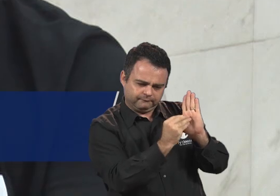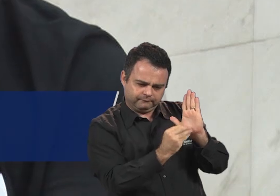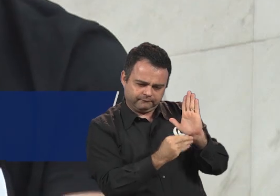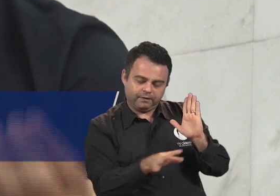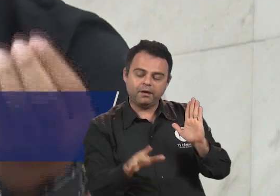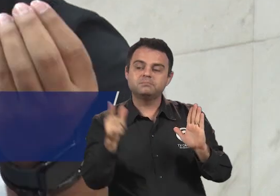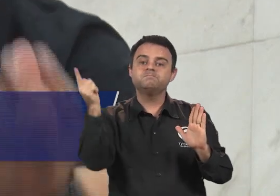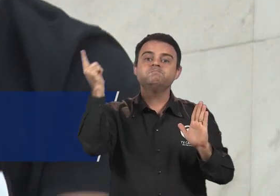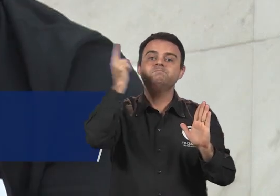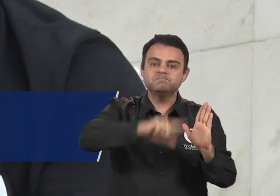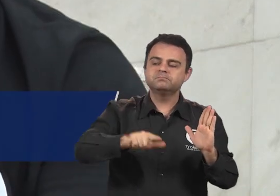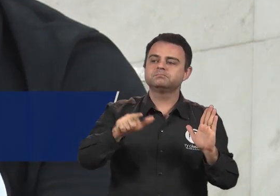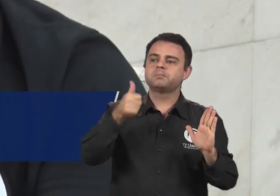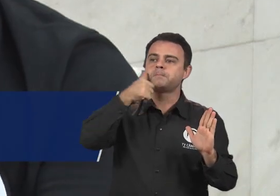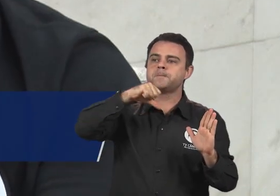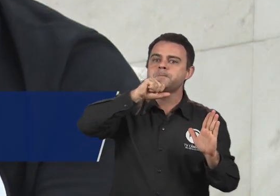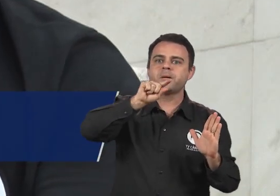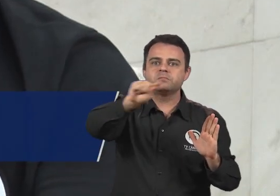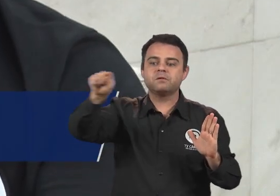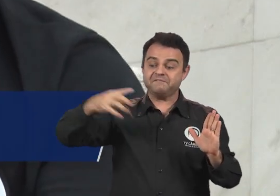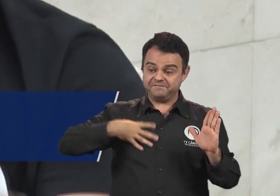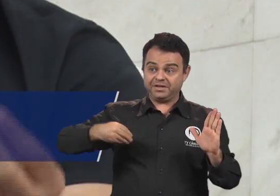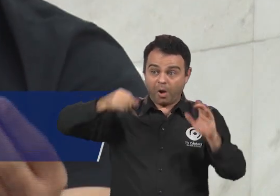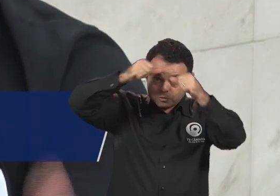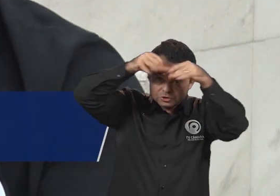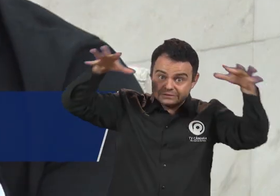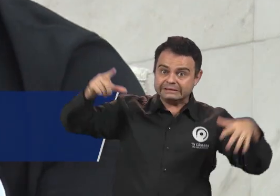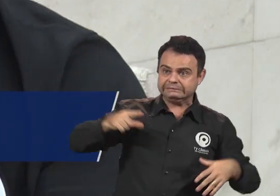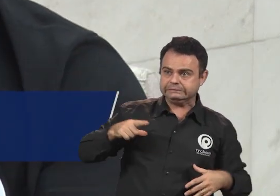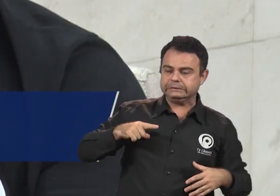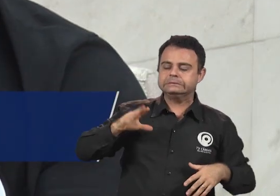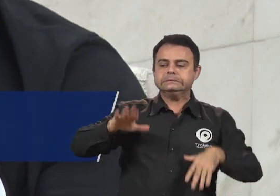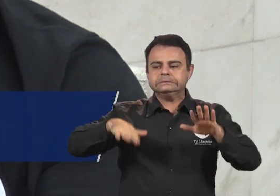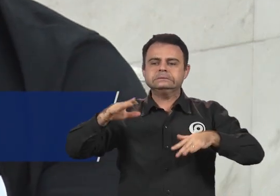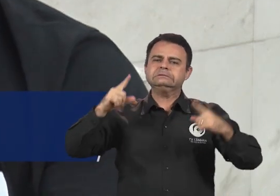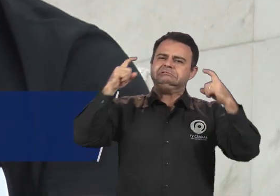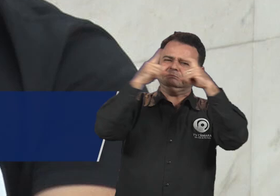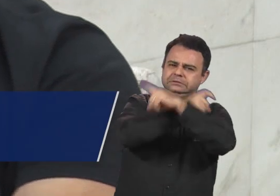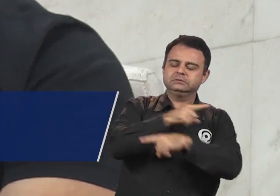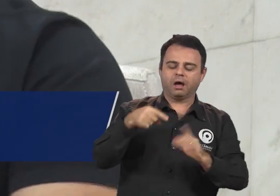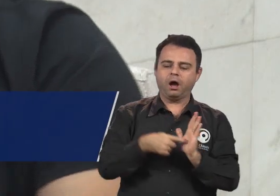aquela família que tem uma criança autista em casa, sabe das dificuldades